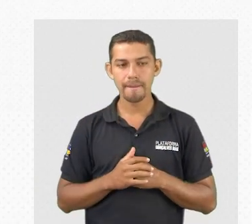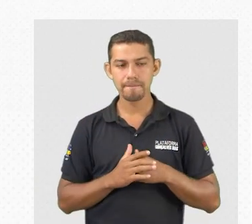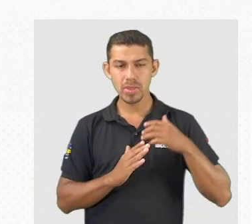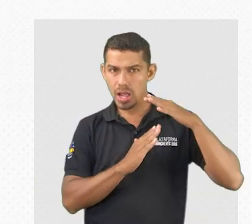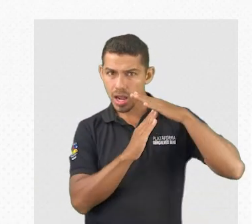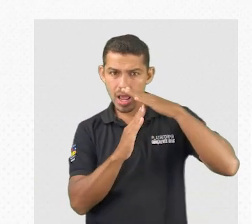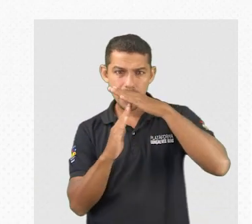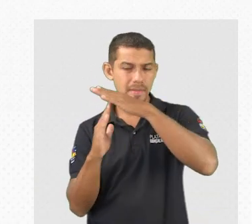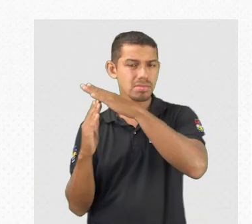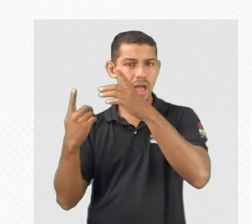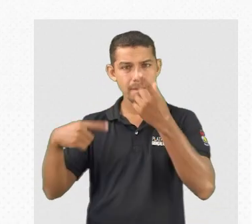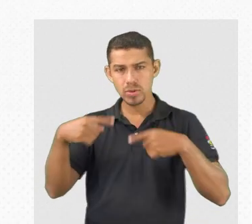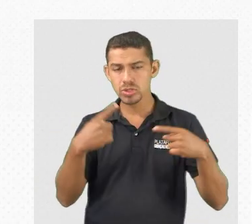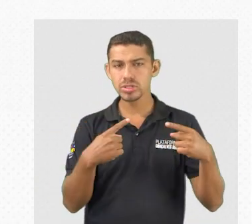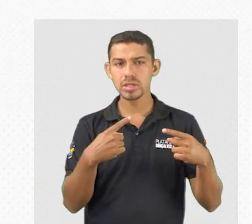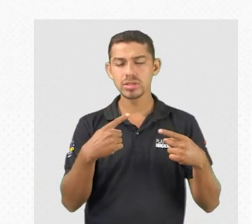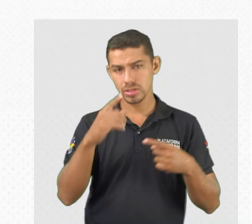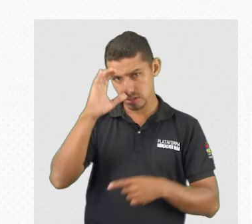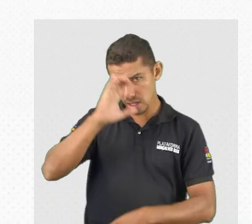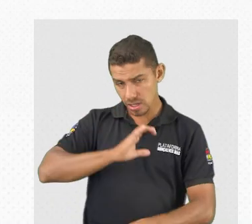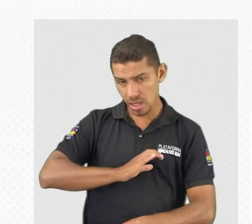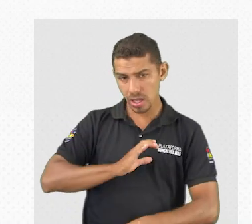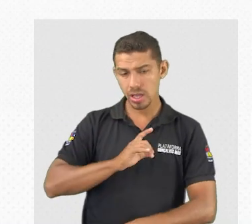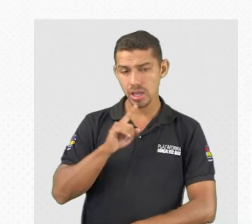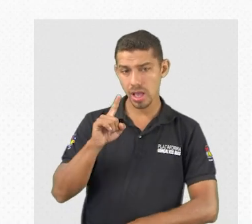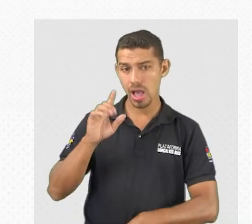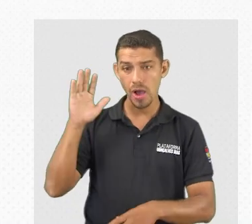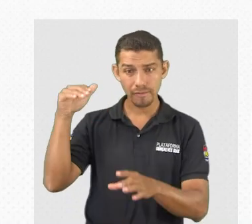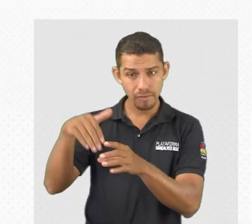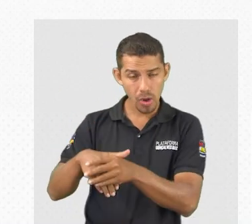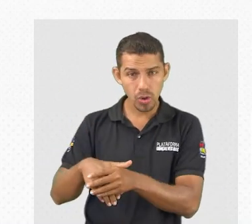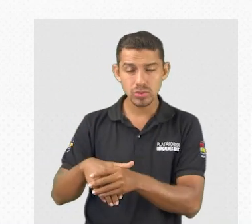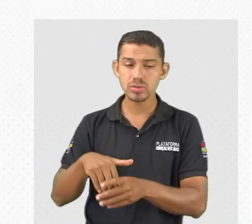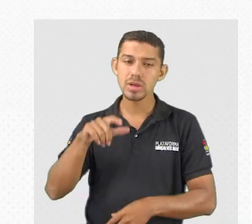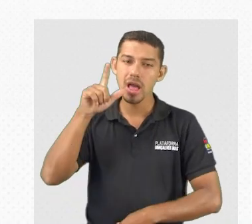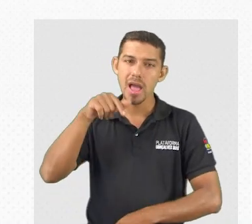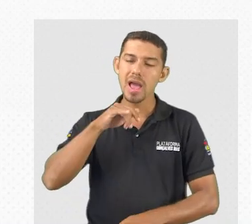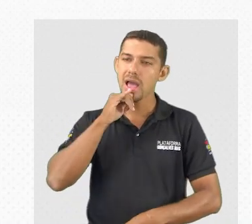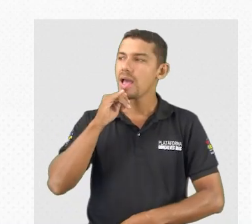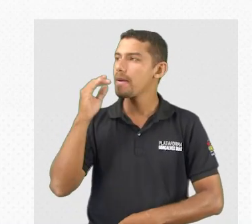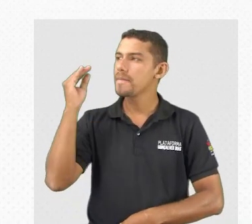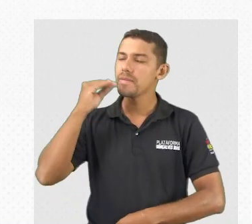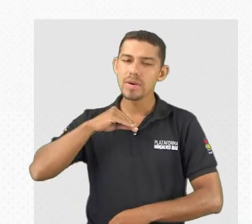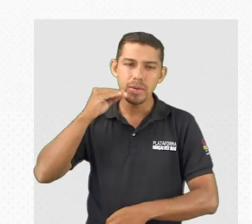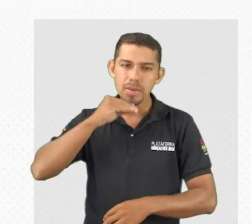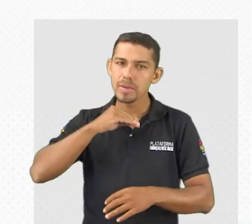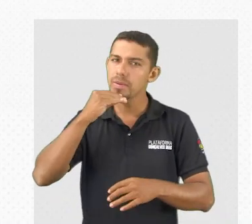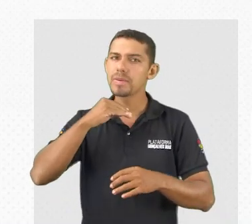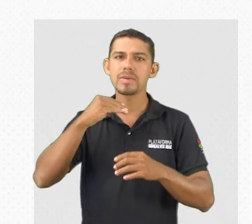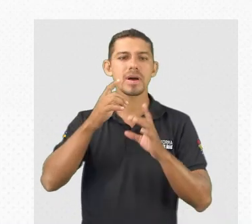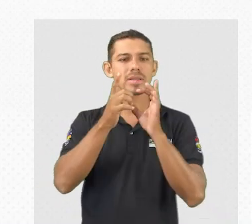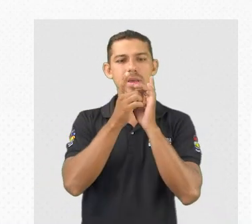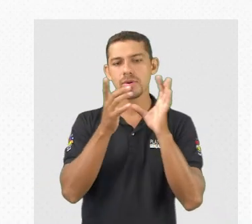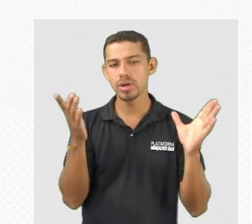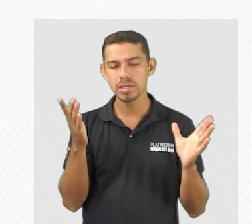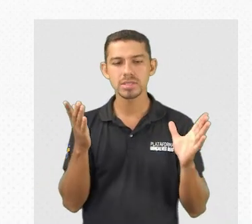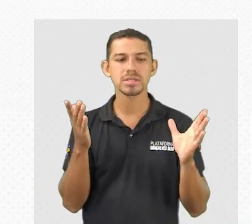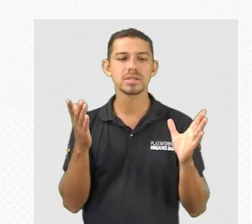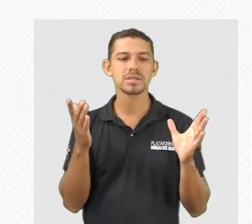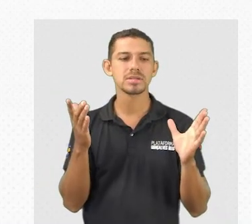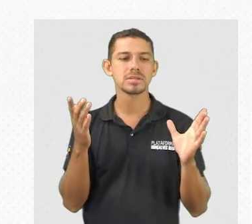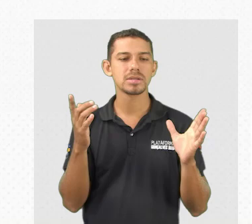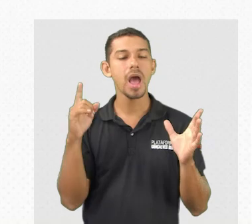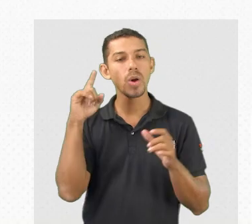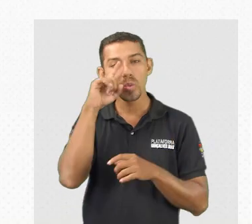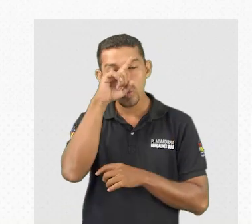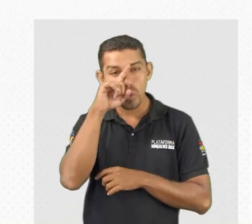limitar a participação política dos cidadãos e das cidadãs ao voto é algo que empobrece demais a democracia. E isso é um